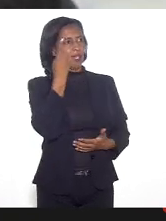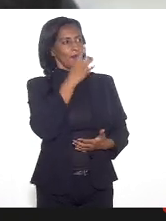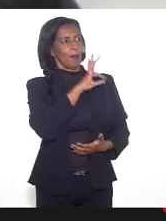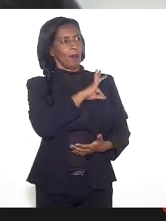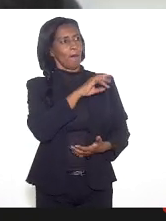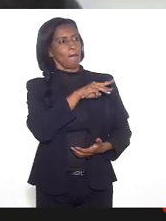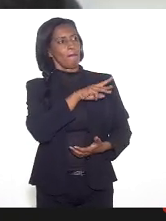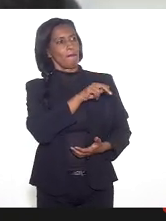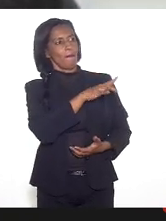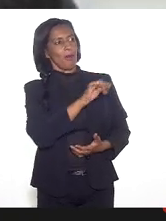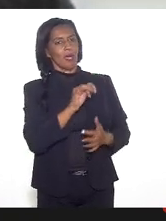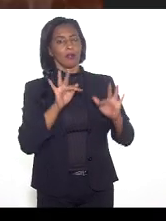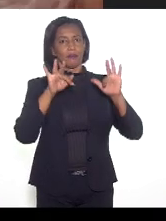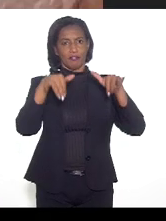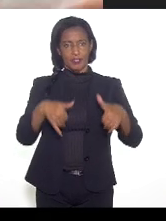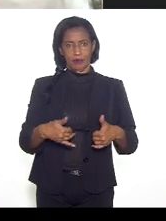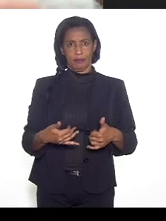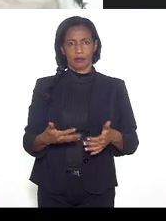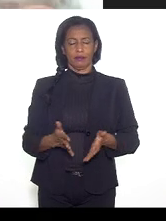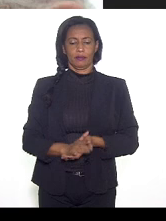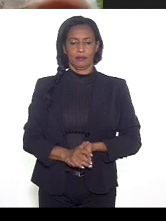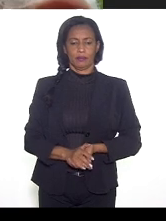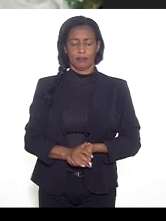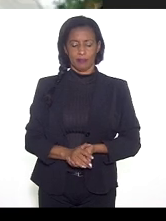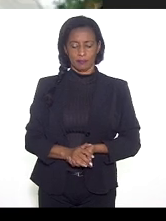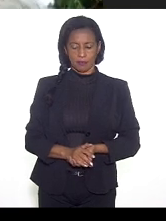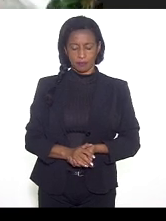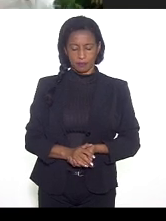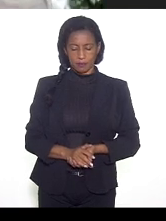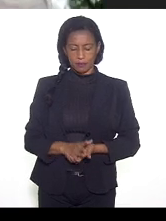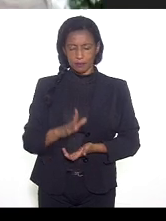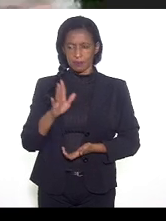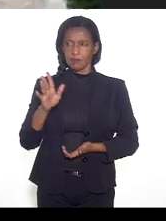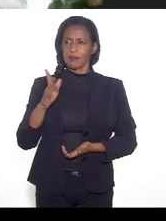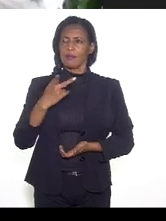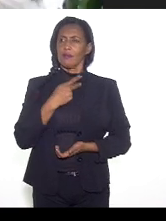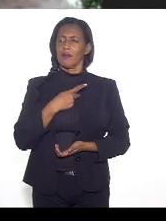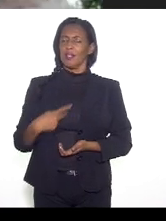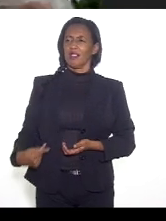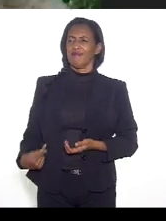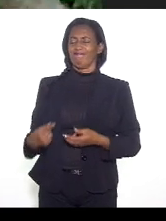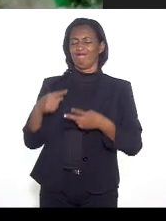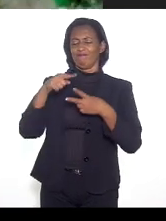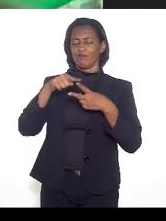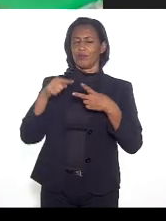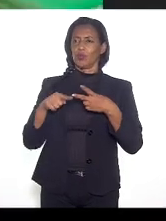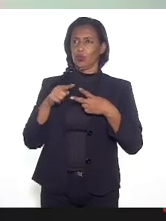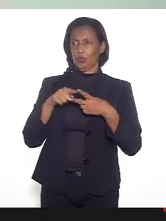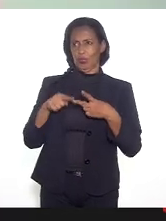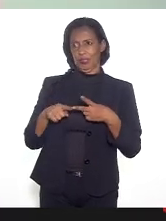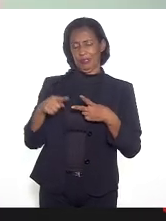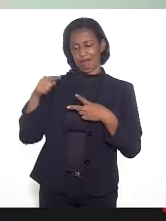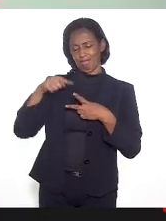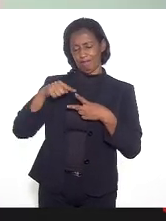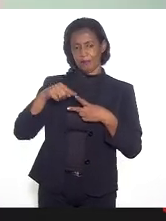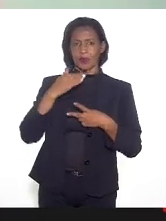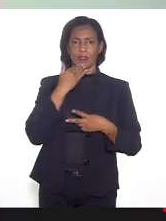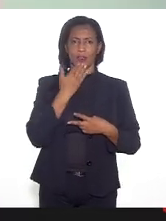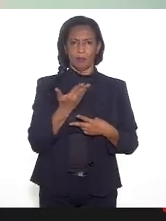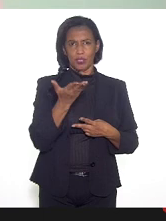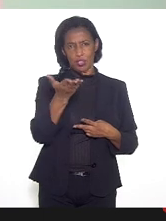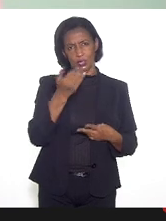para o encerramento. Presidente, eu queria fazer apenas duas colocações. A primeira, solicitar a